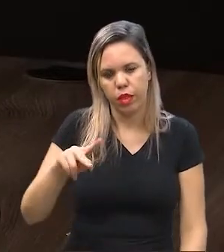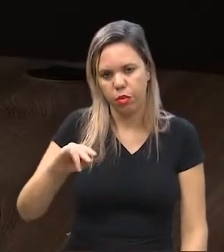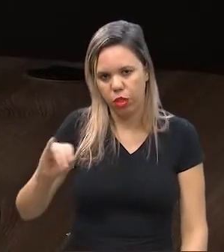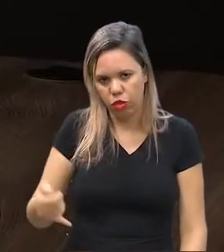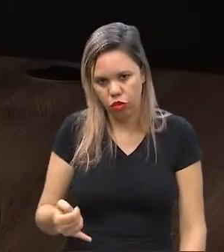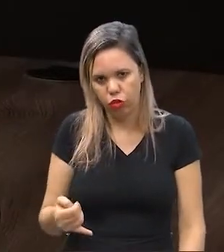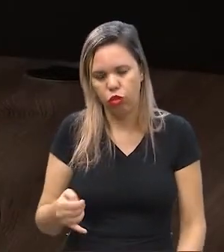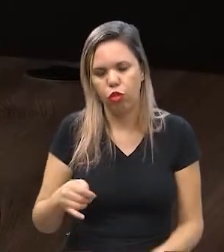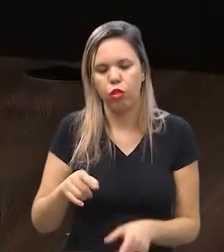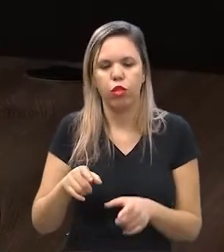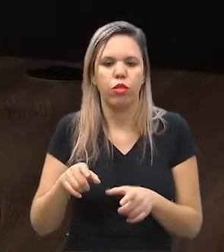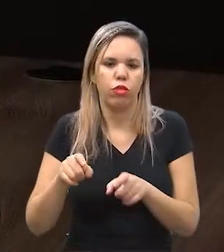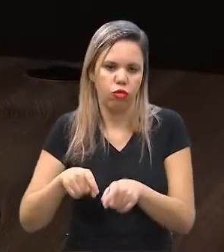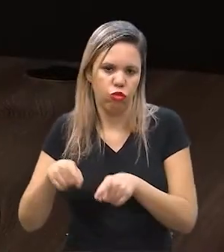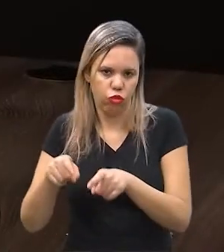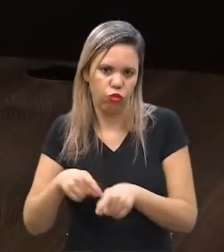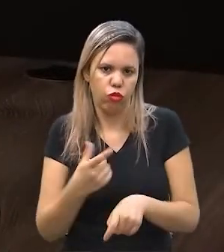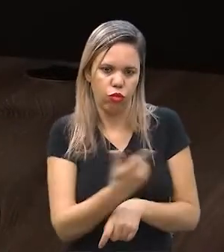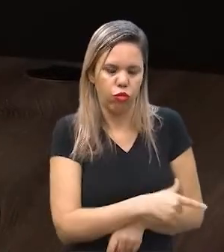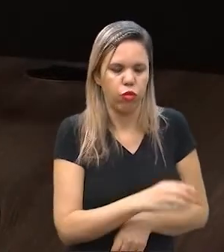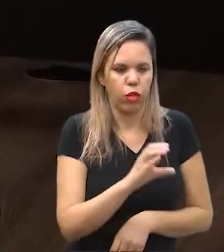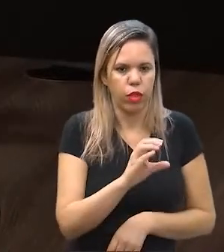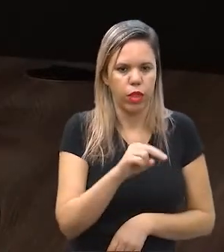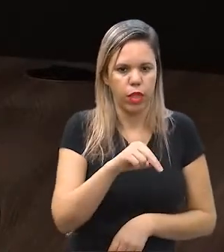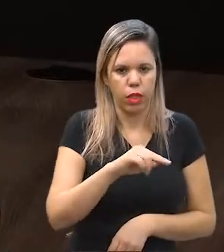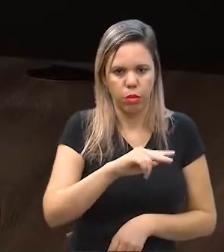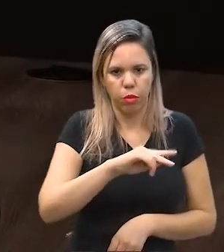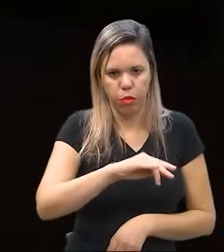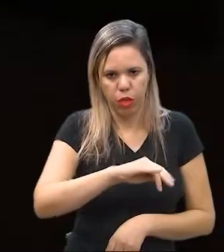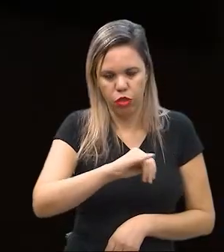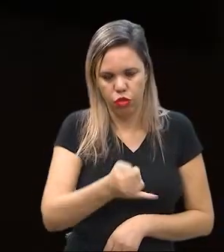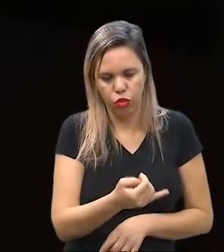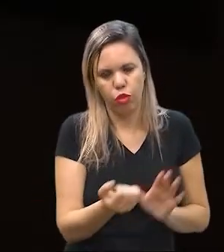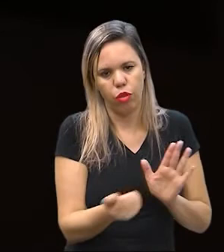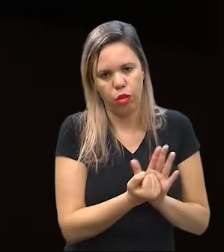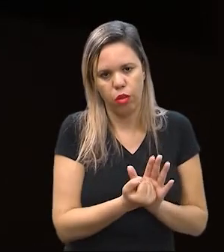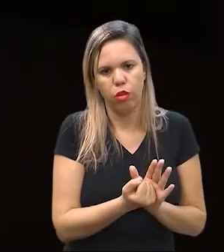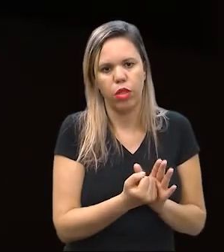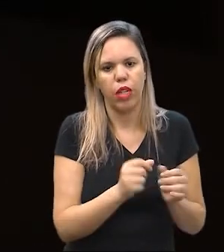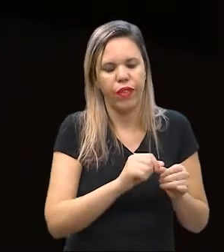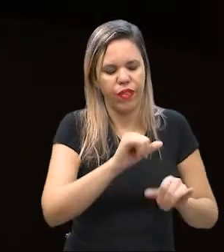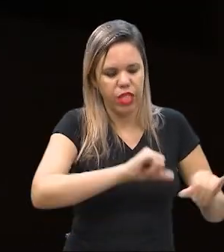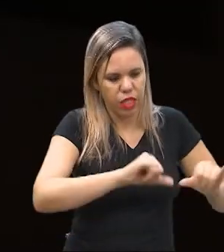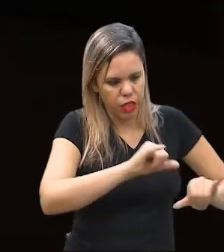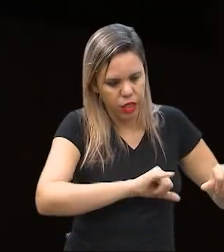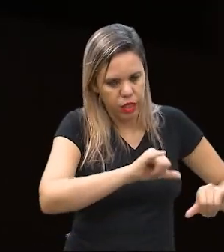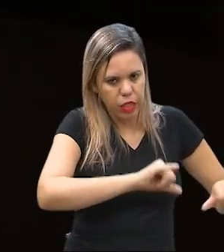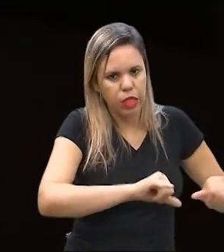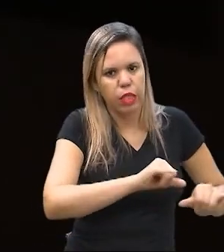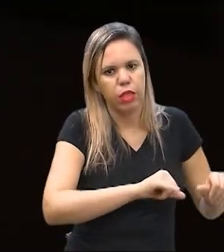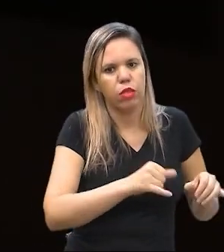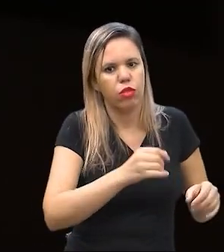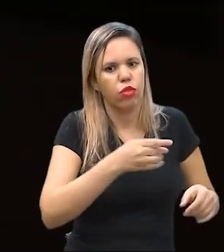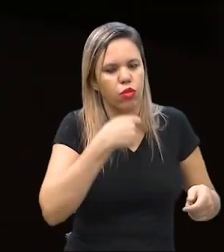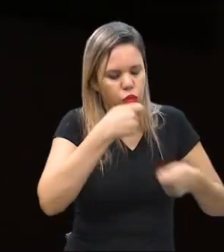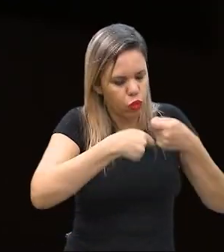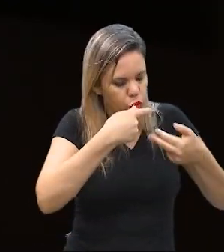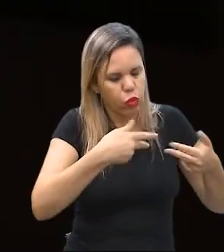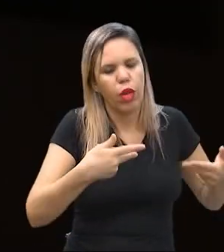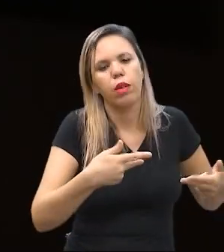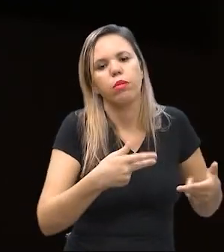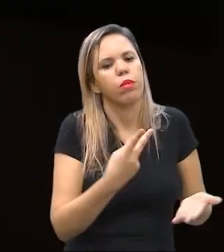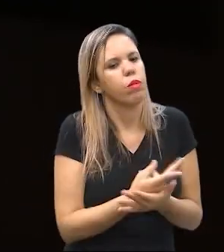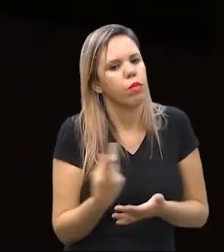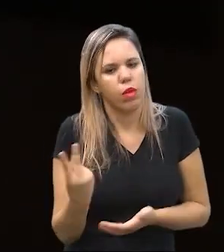de produtor para o CNPJ, por exemplo, que vai processar esse alimento. Isso Exatamente, ele não porque pode são